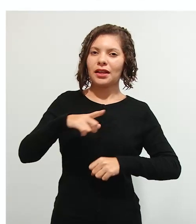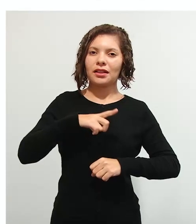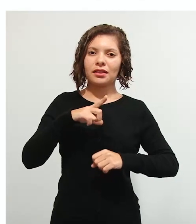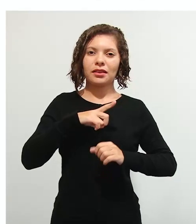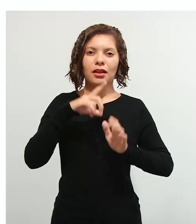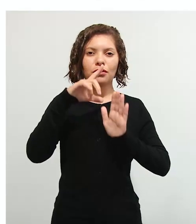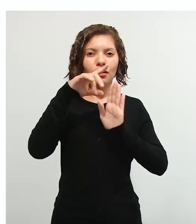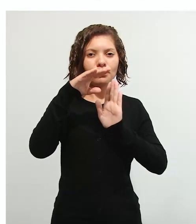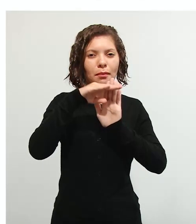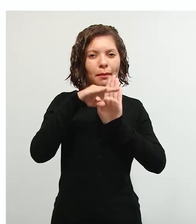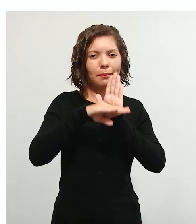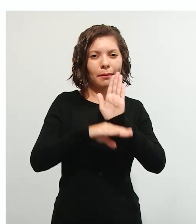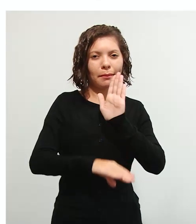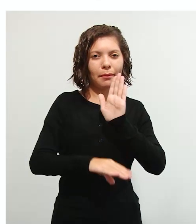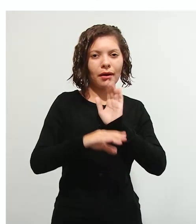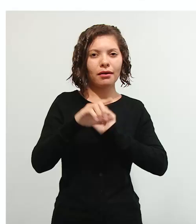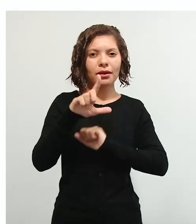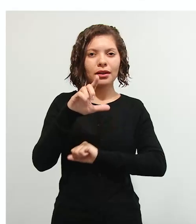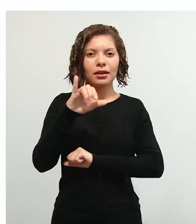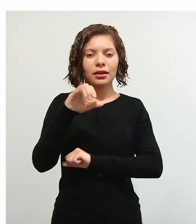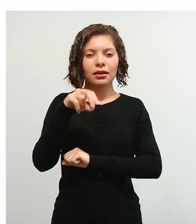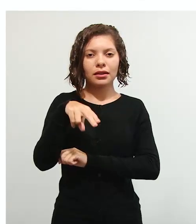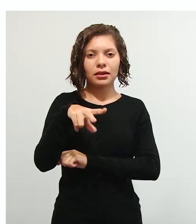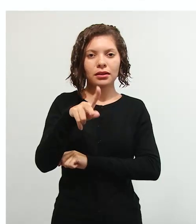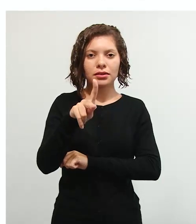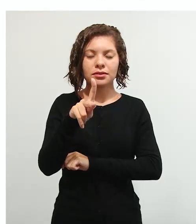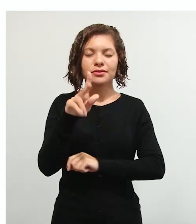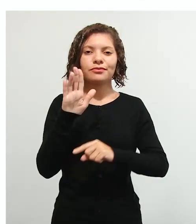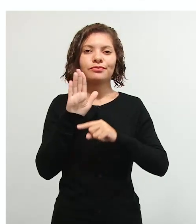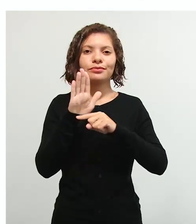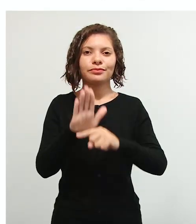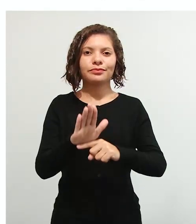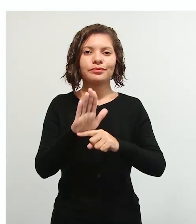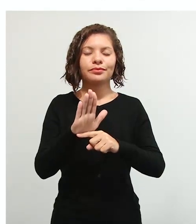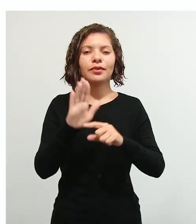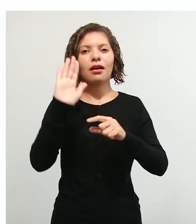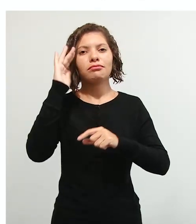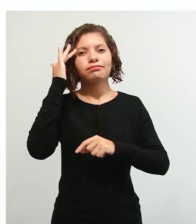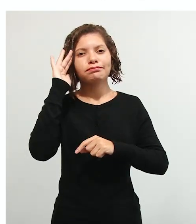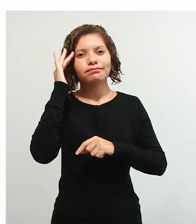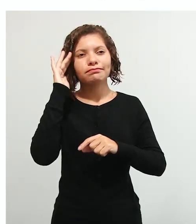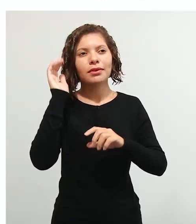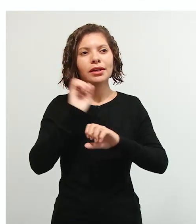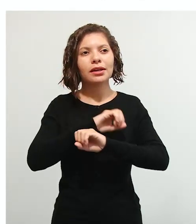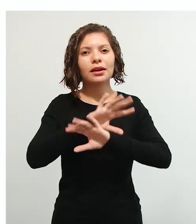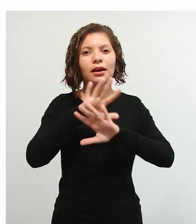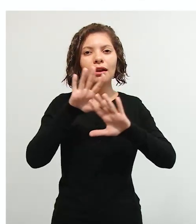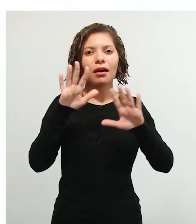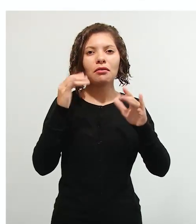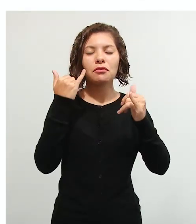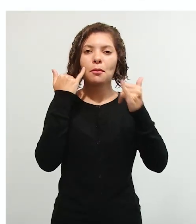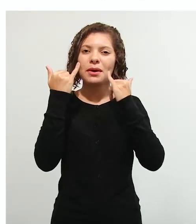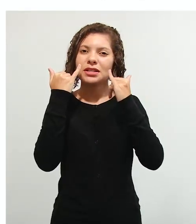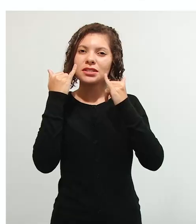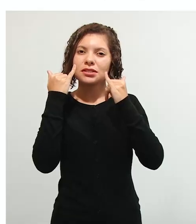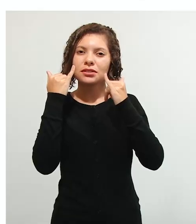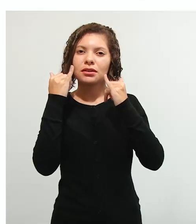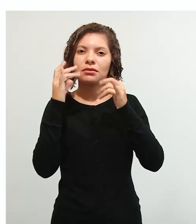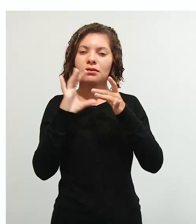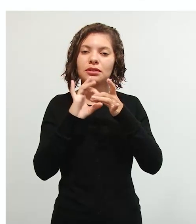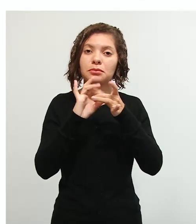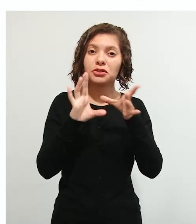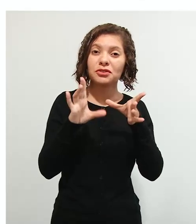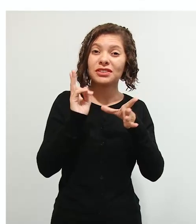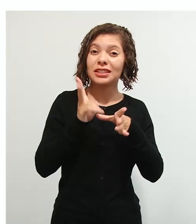de links, tá certo? Que vai ajudar a compreender, a ter informações que nem sempre estão